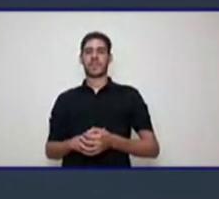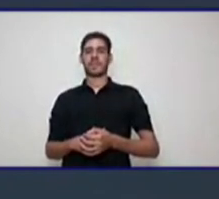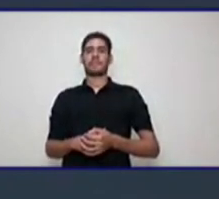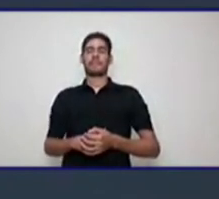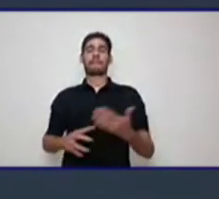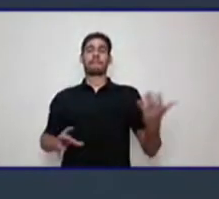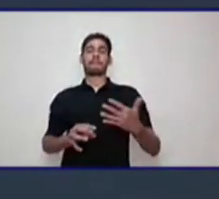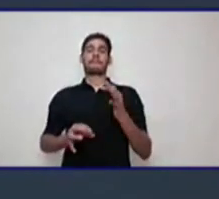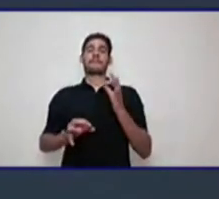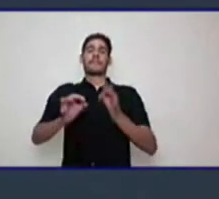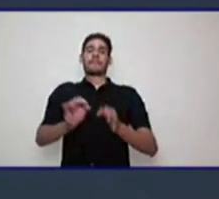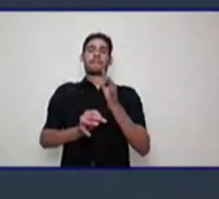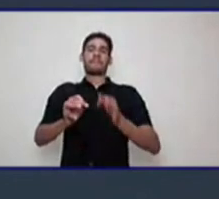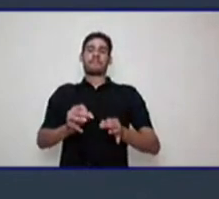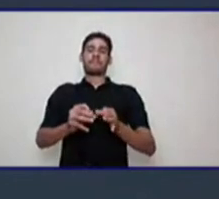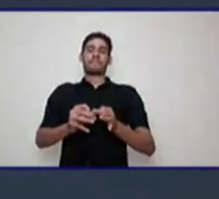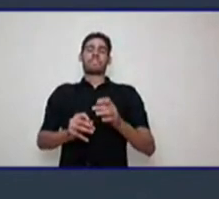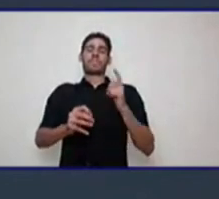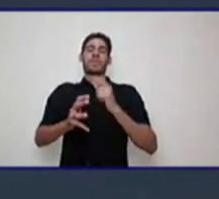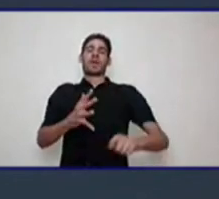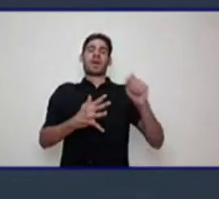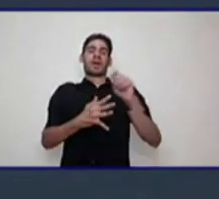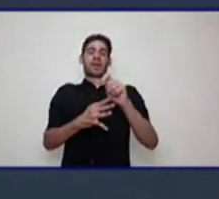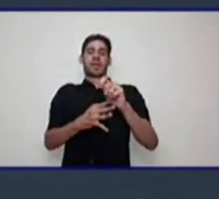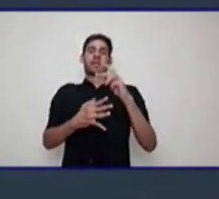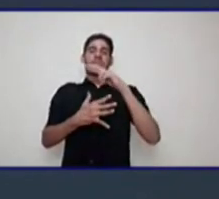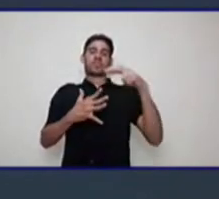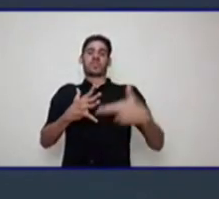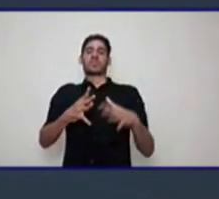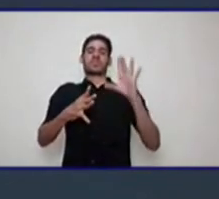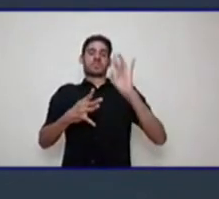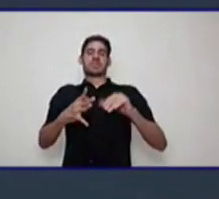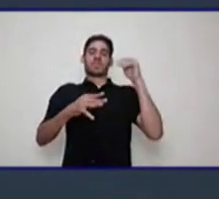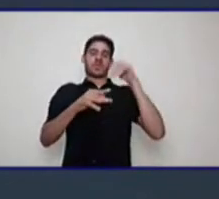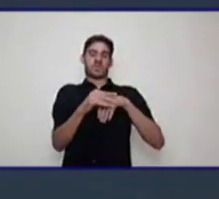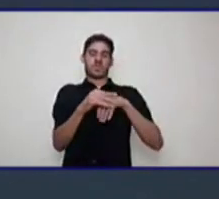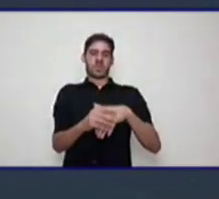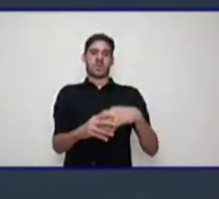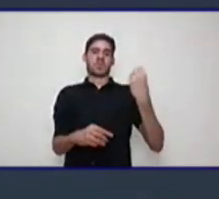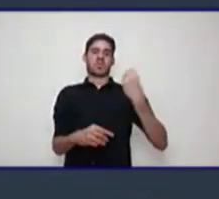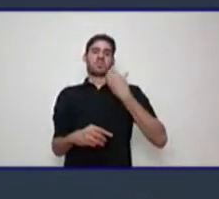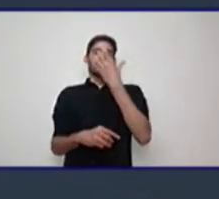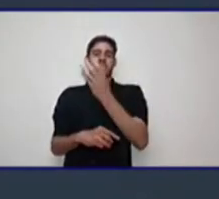Chamo a julgamento o agravo regimental no recurso especial eleitoral